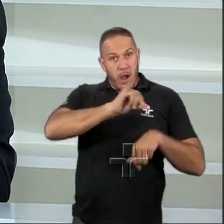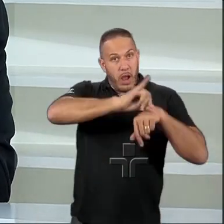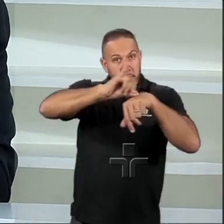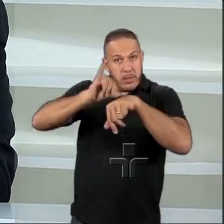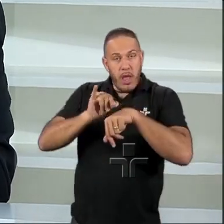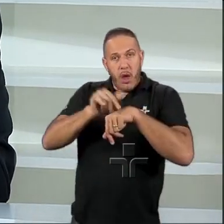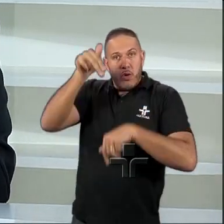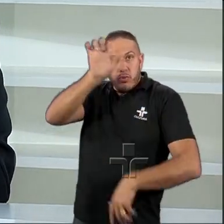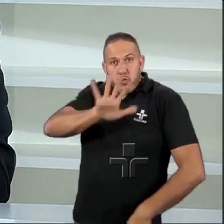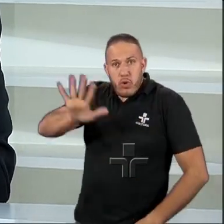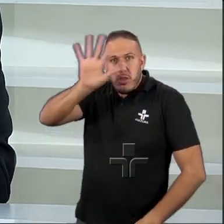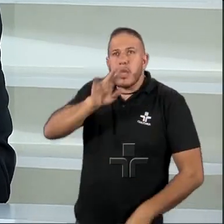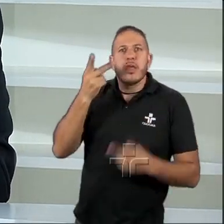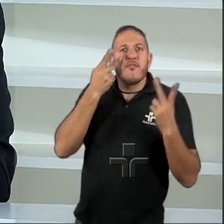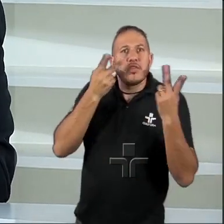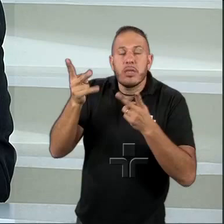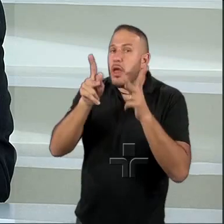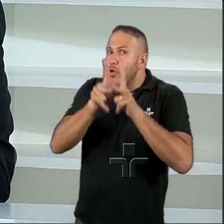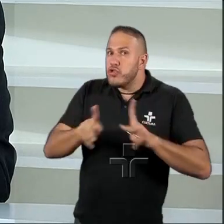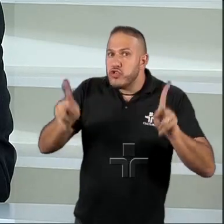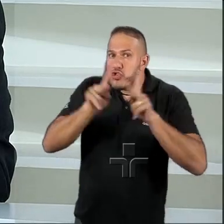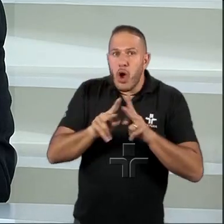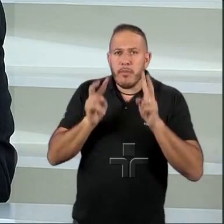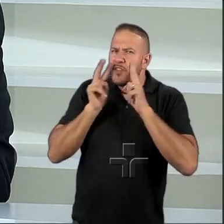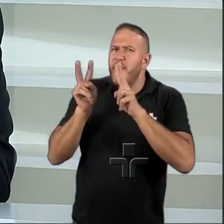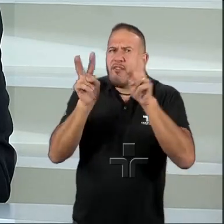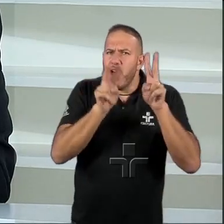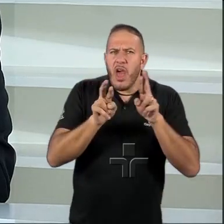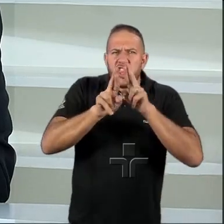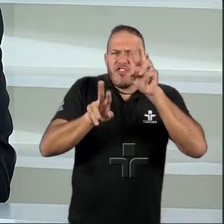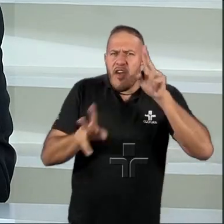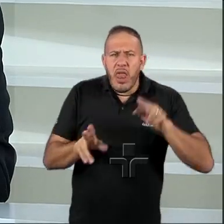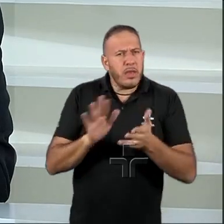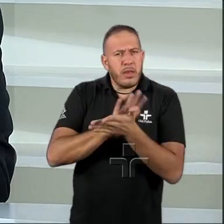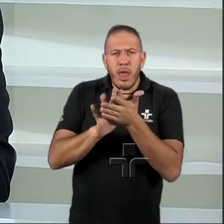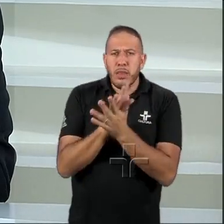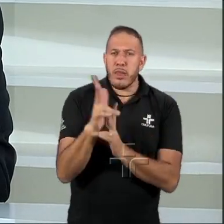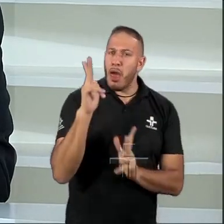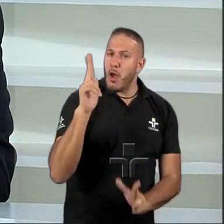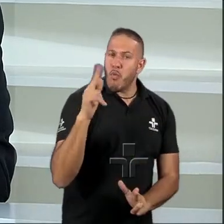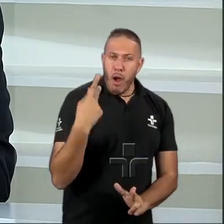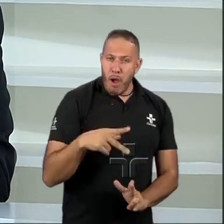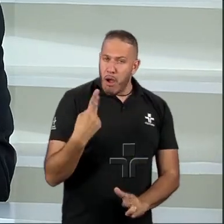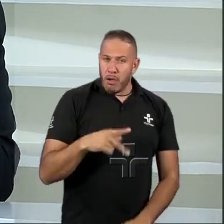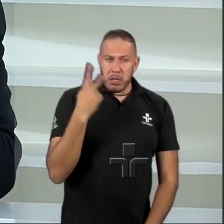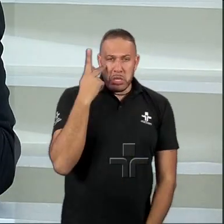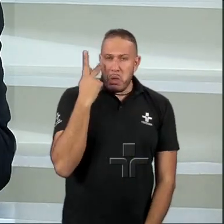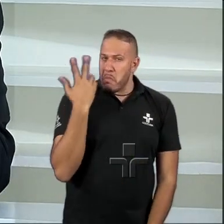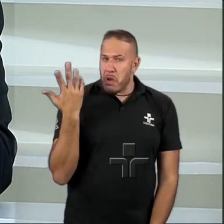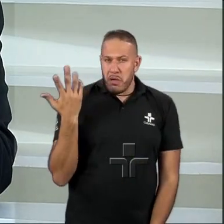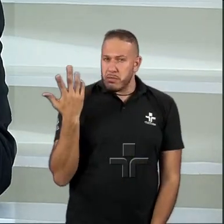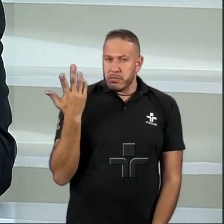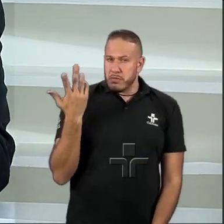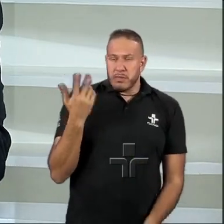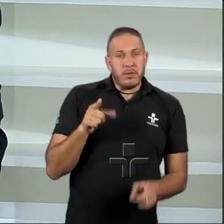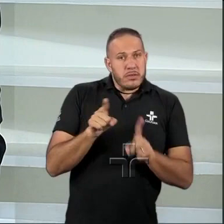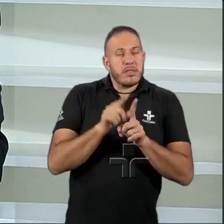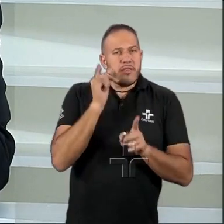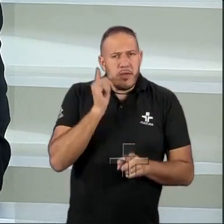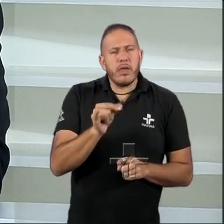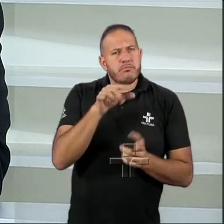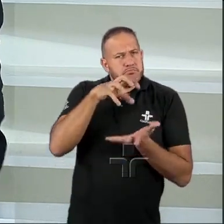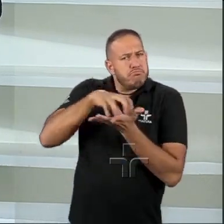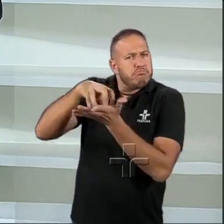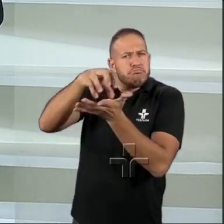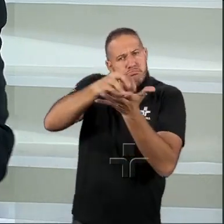Nordeste e visitar o shopping center, você não vai ver diferença nenhuma em relação aos shoppings de São Paulo. Não é? Você tem núcleos de